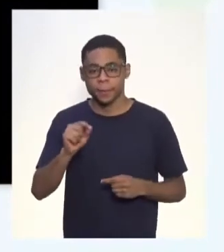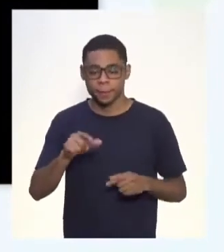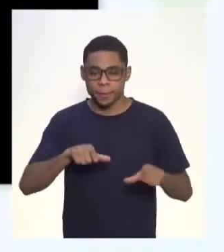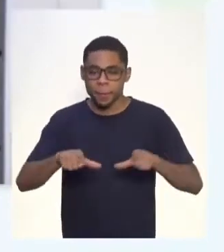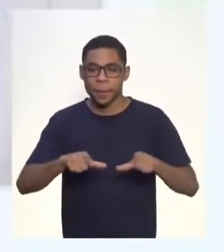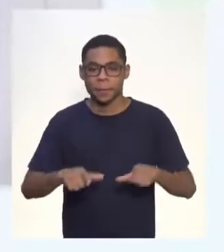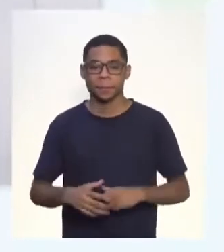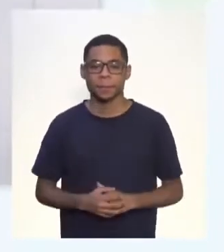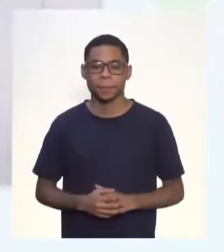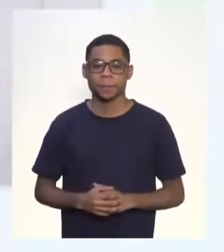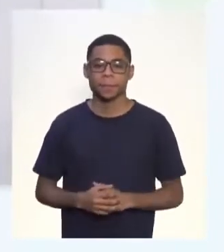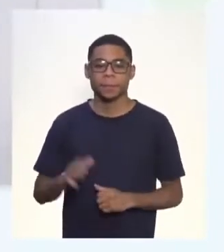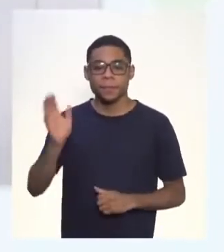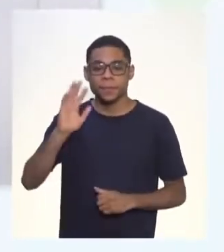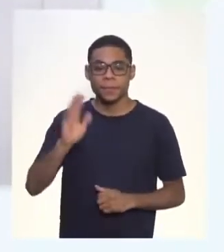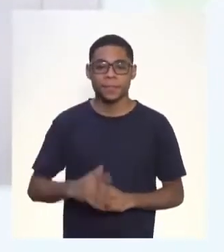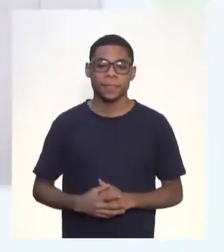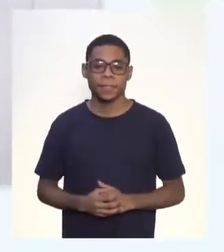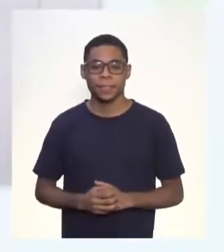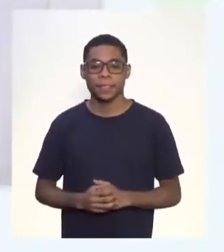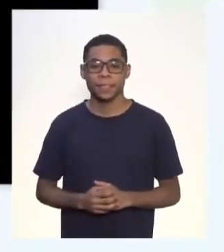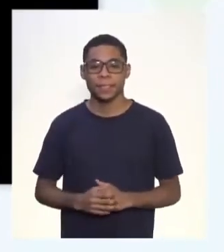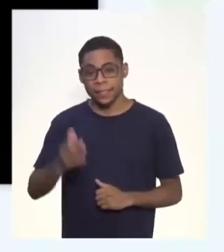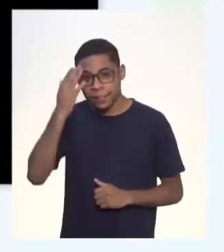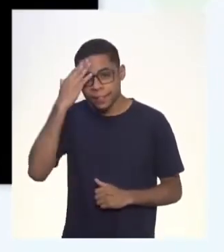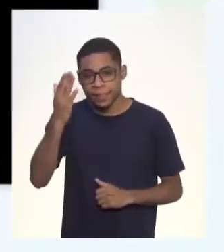Tchau! Ay, que a mí me gusta que me graben.